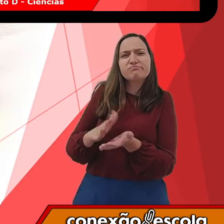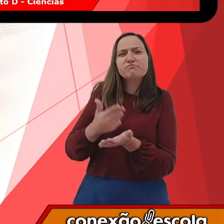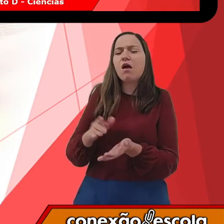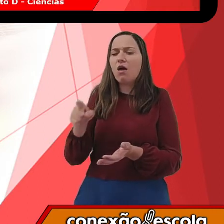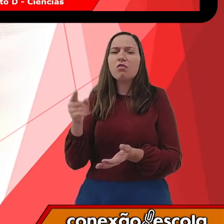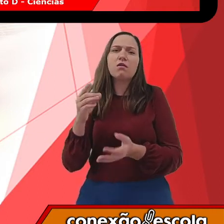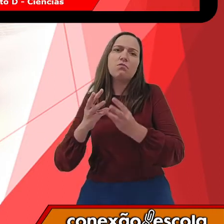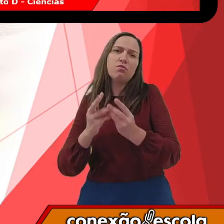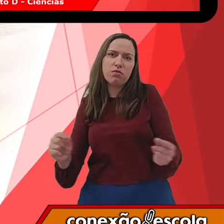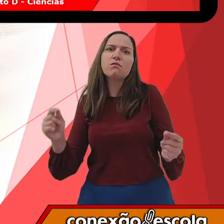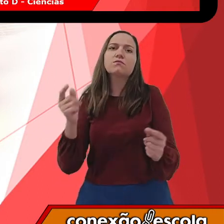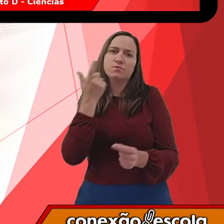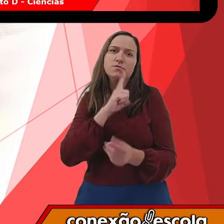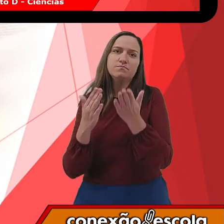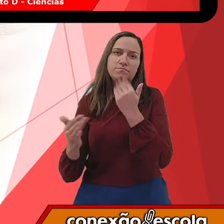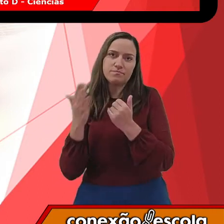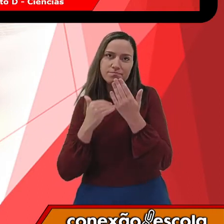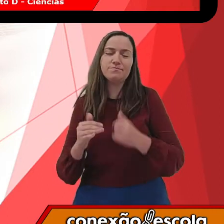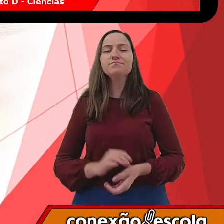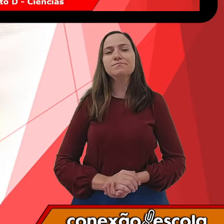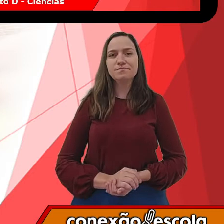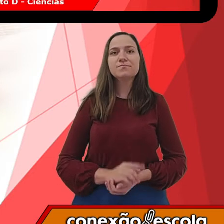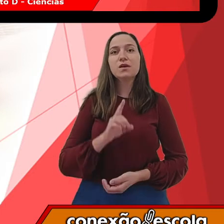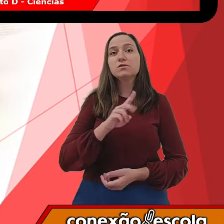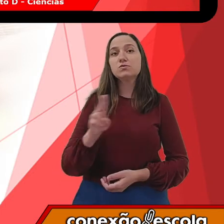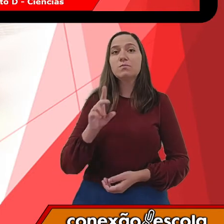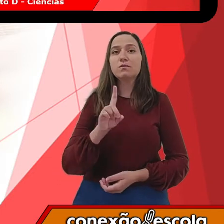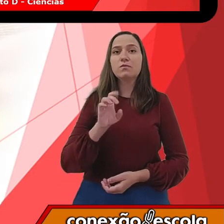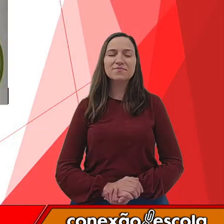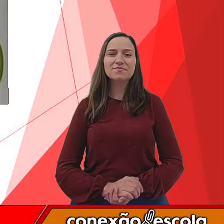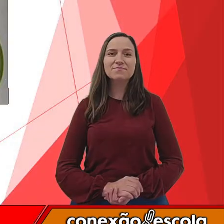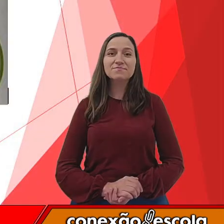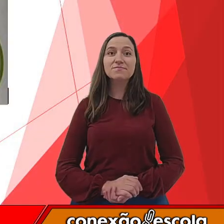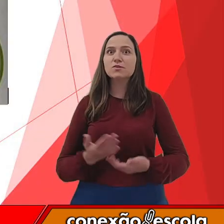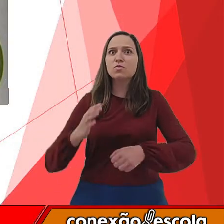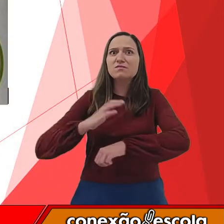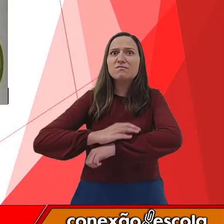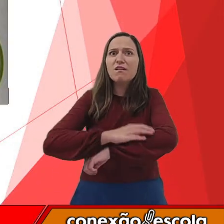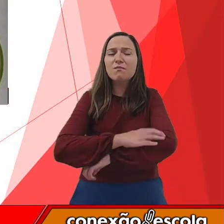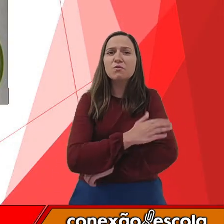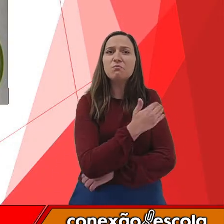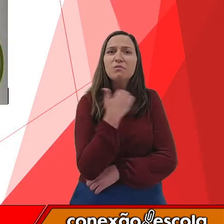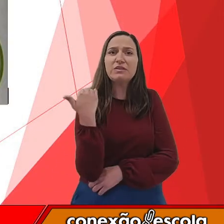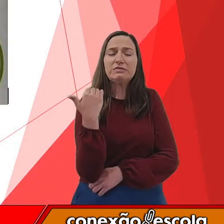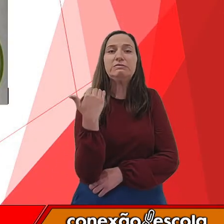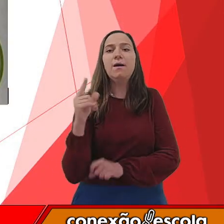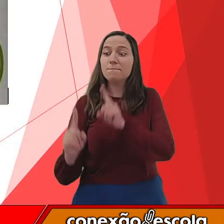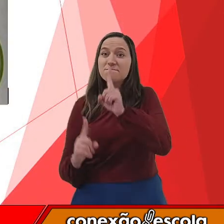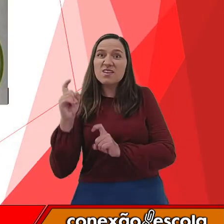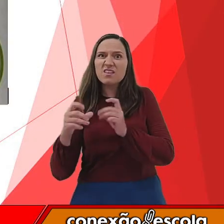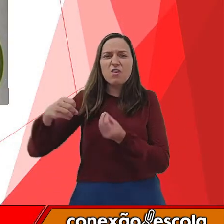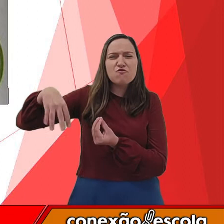de decompositores. Observe essa última imagem. O sapo morreu e as bactérias e